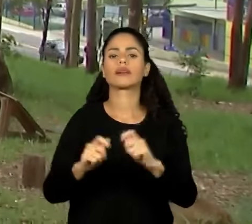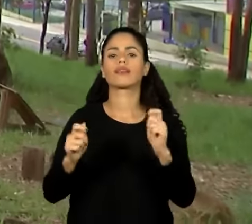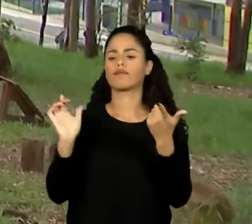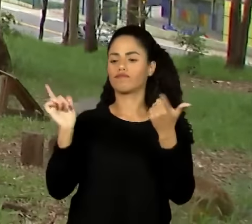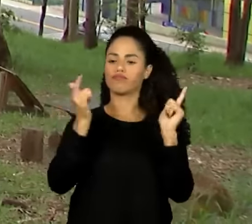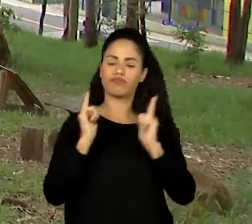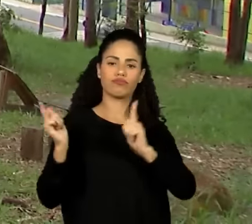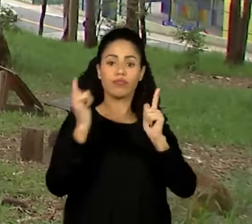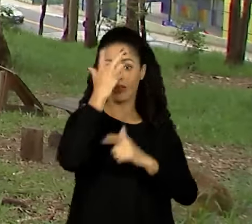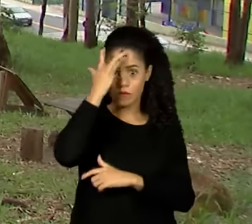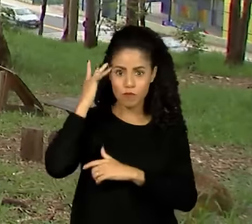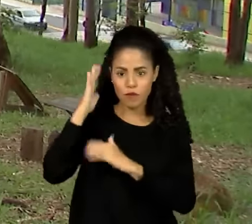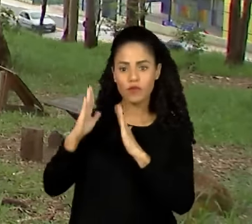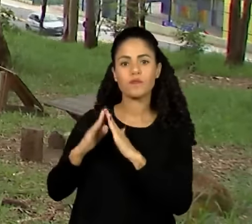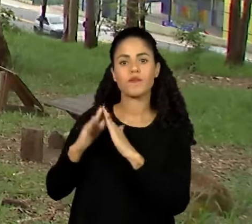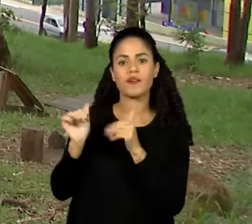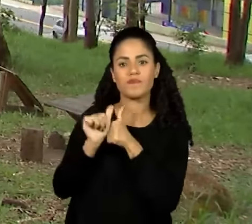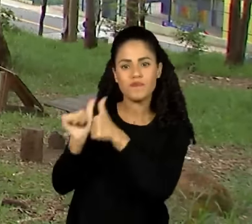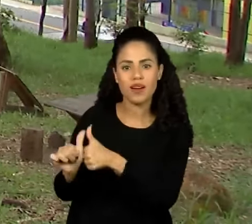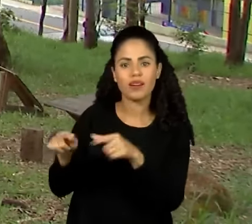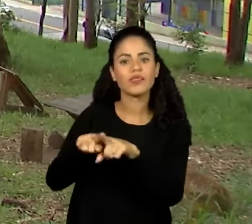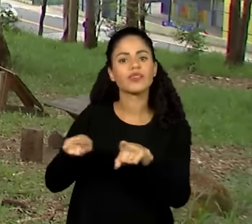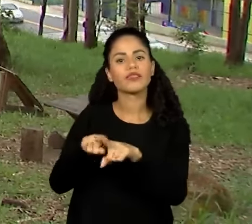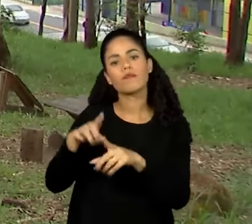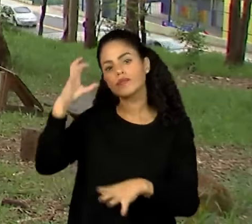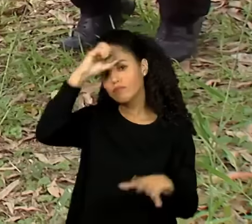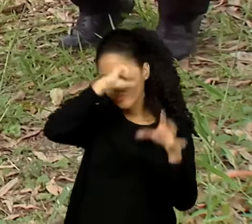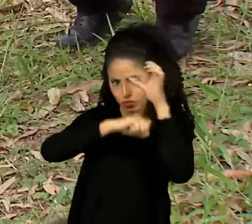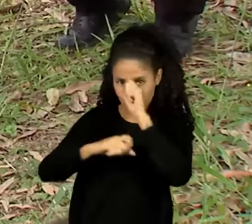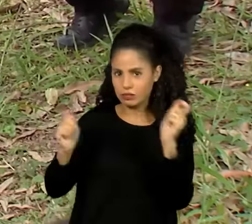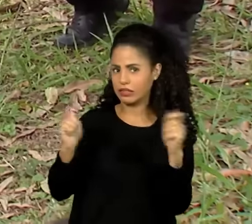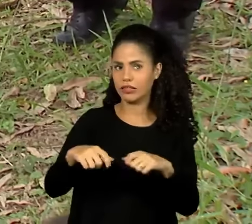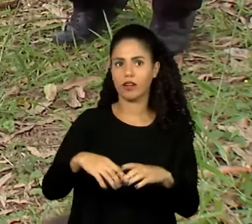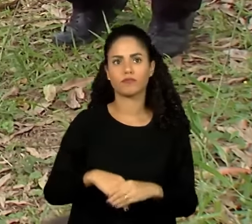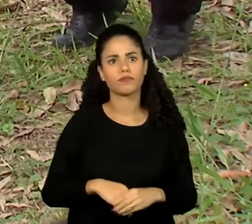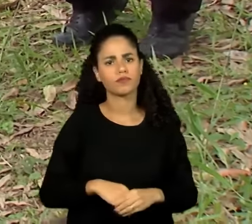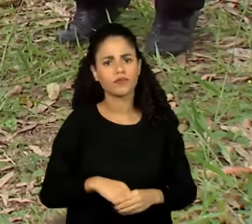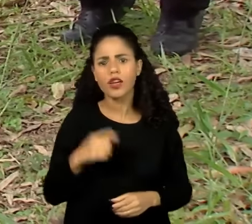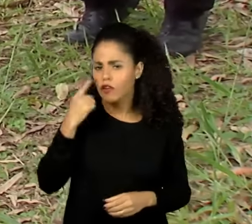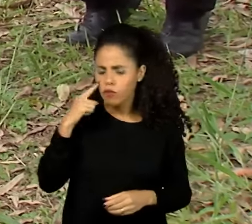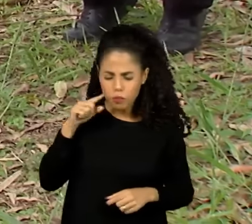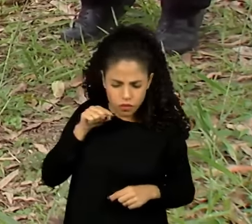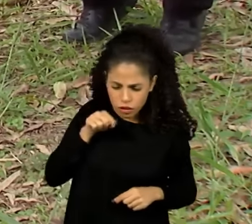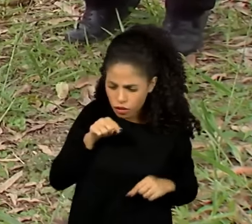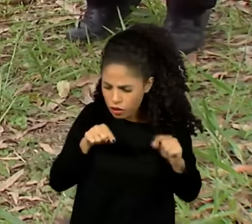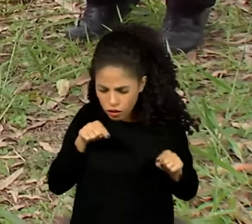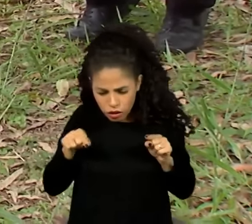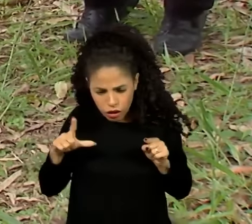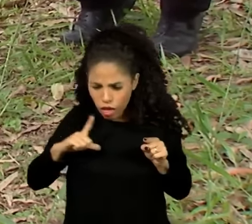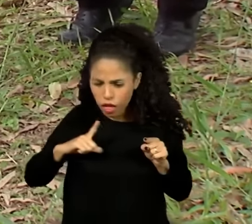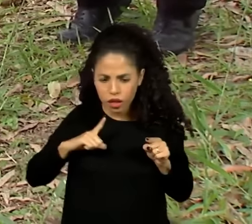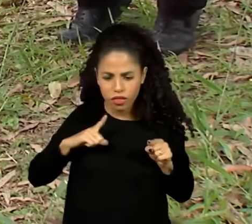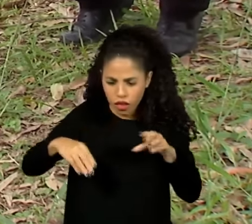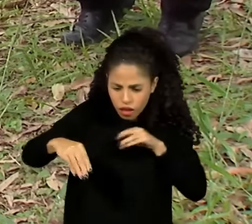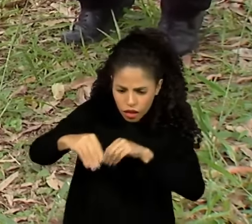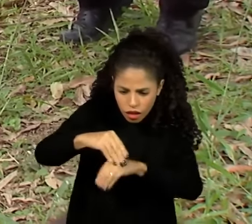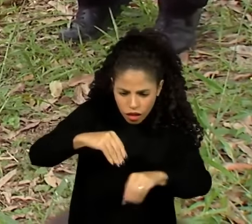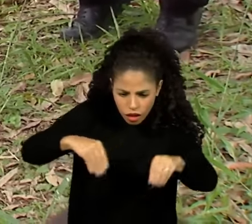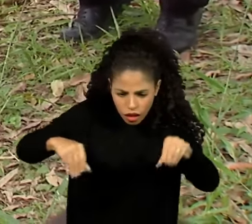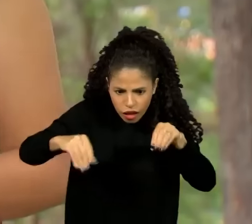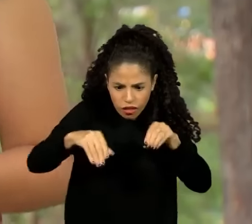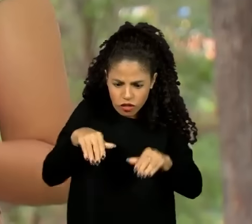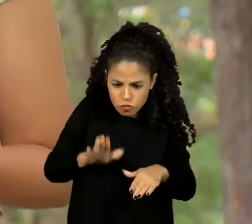para a comunidade e de aprendizagem para os estudantes. Vamos olhar para esse ecossistema que é essa terra que a gente